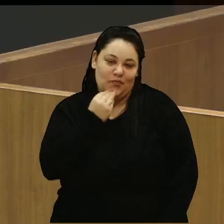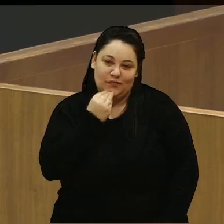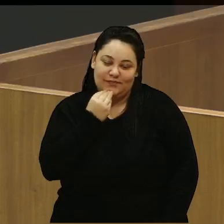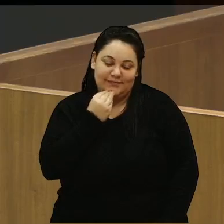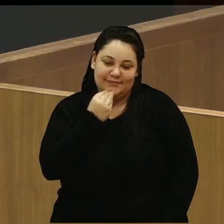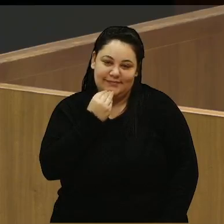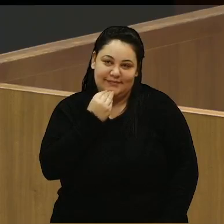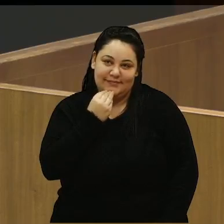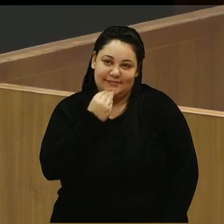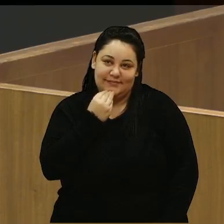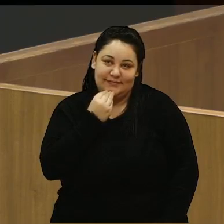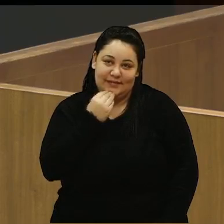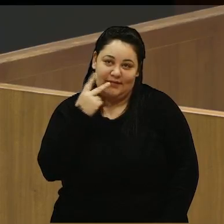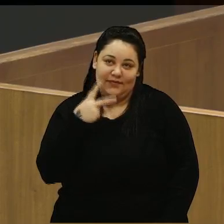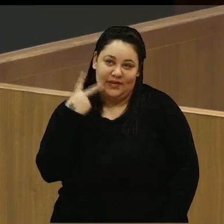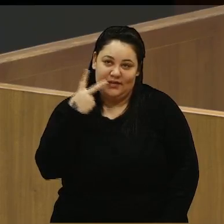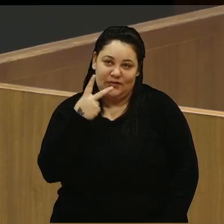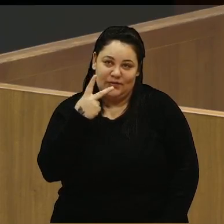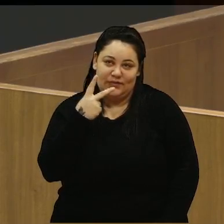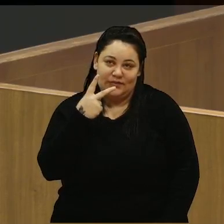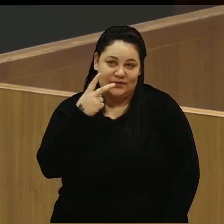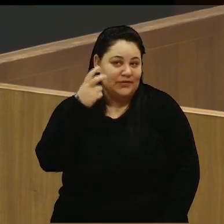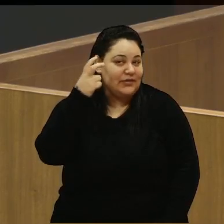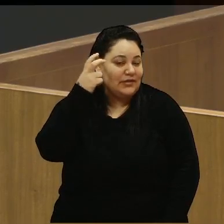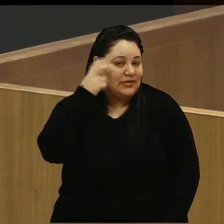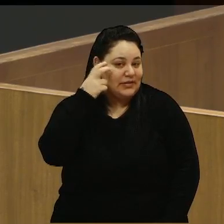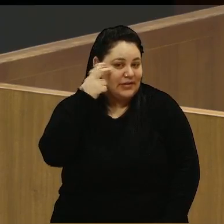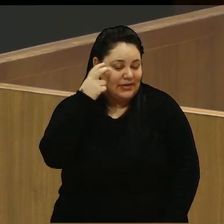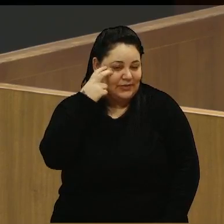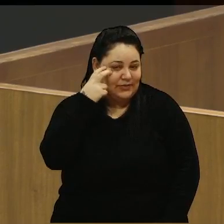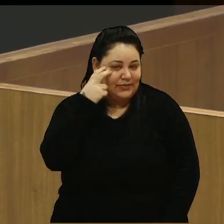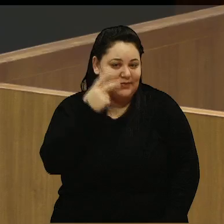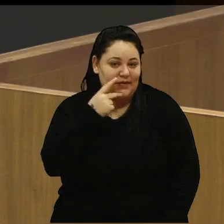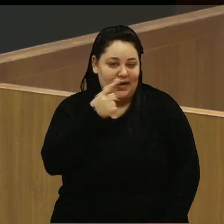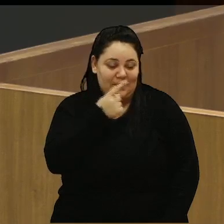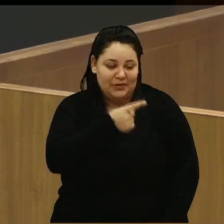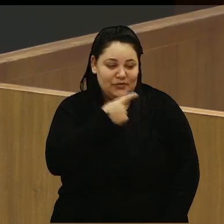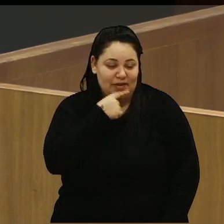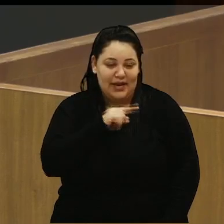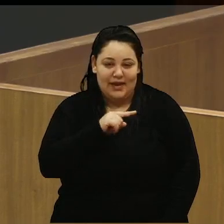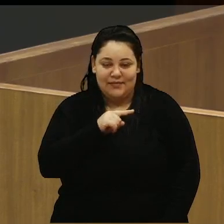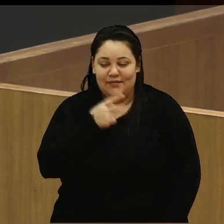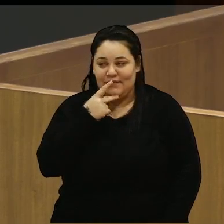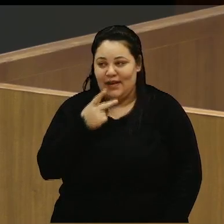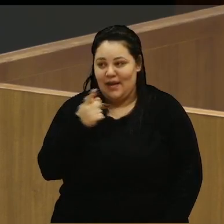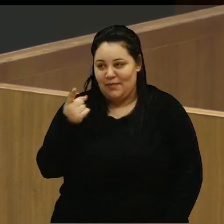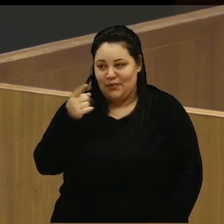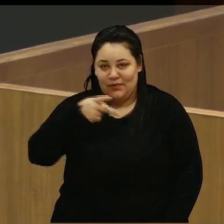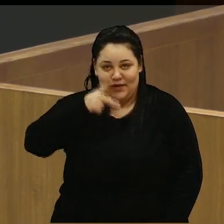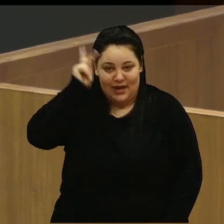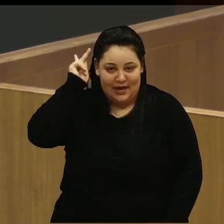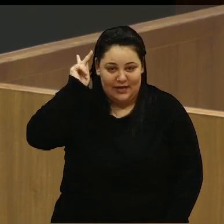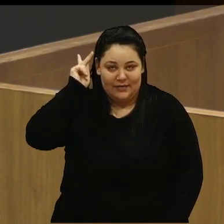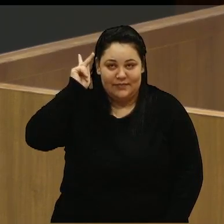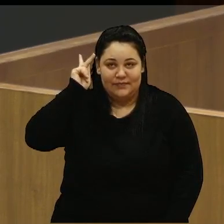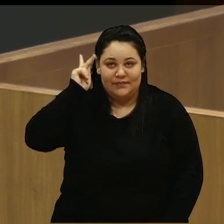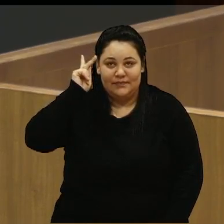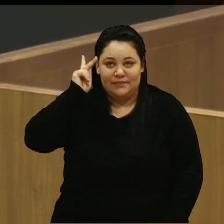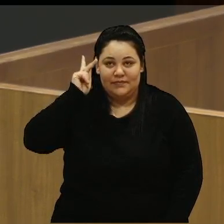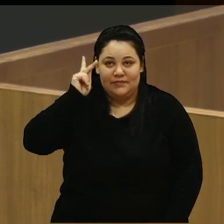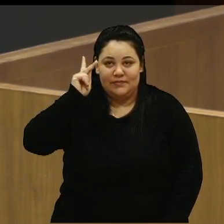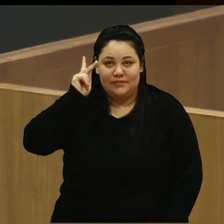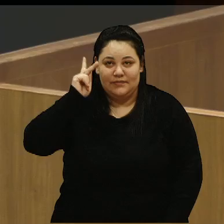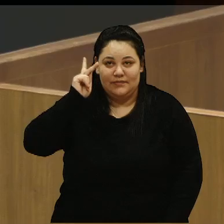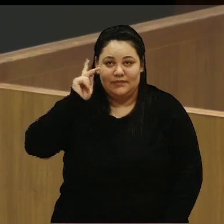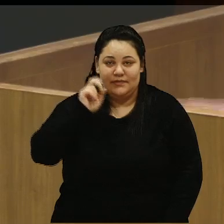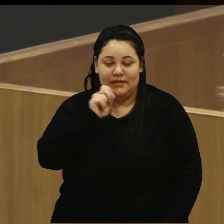aí, vereador Sandro, eu queria falar para o senhor, para o Caleb, para o Iago, que se sentiram autorizados em entrar no tema, que quem